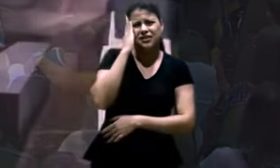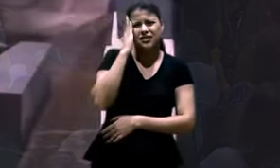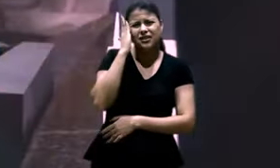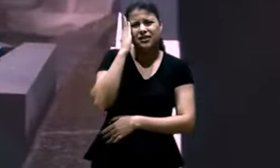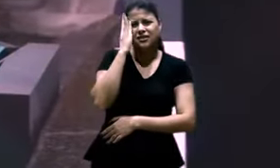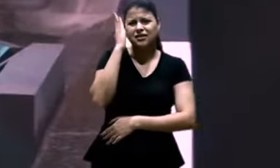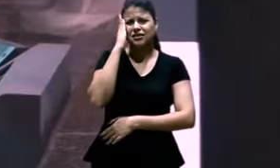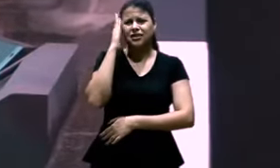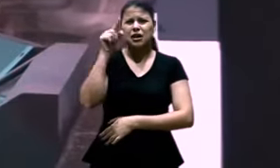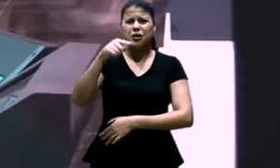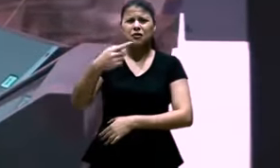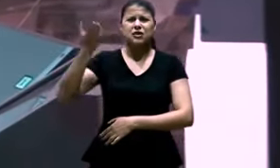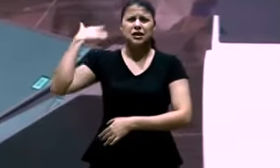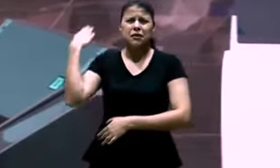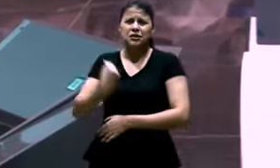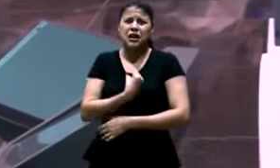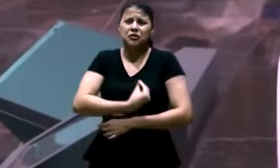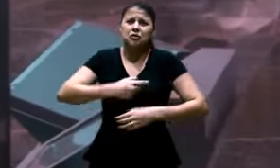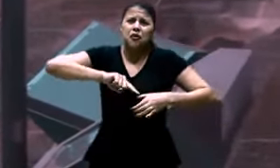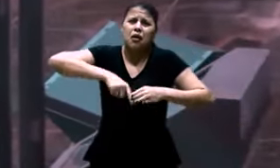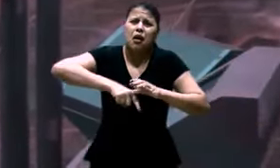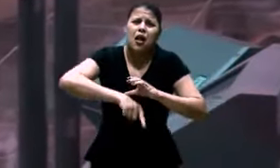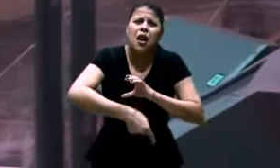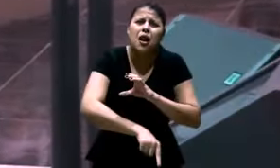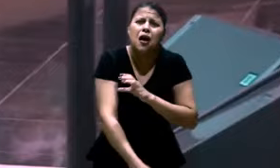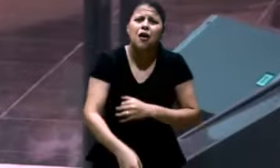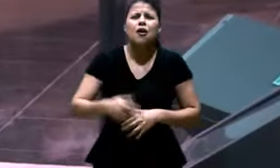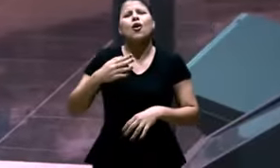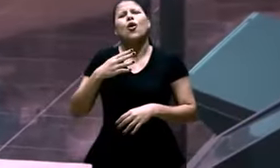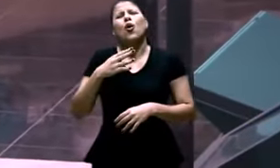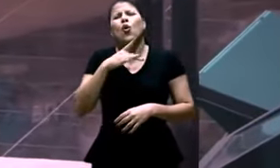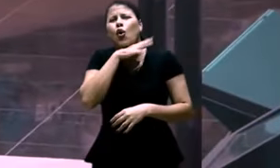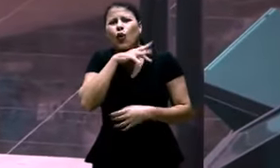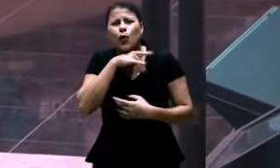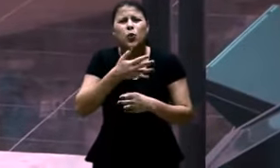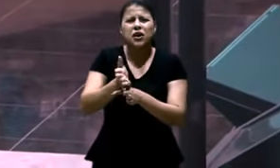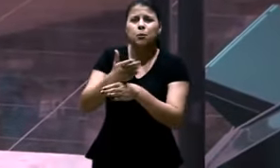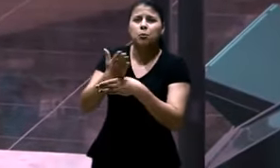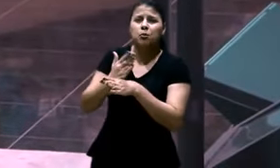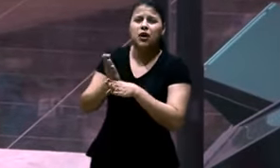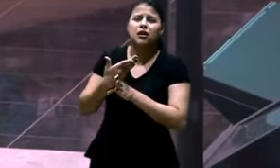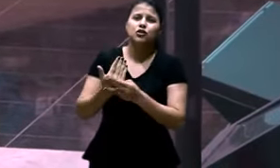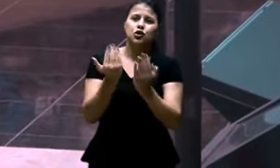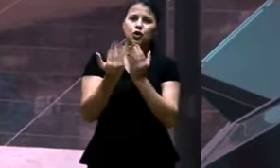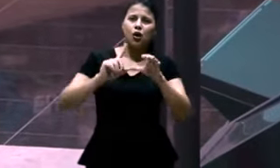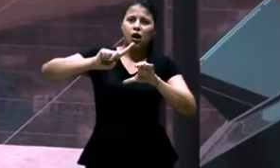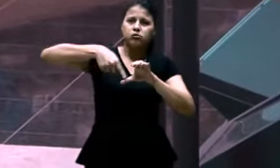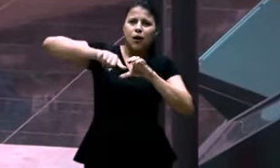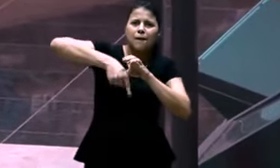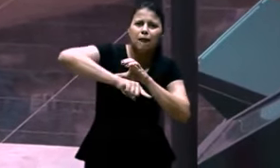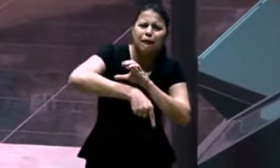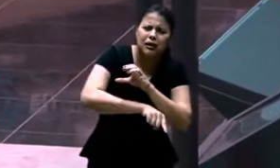demais. Tu lembra que o teu poço era tão fundo. Mas oh,